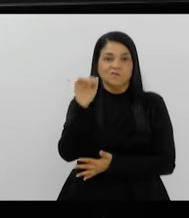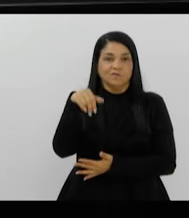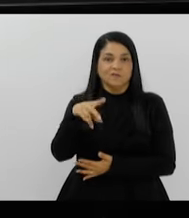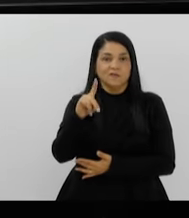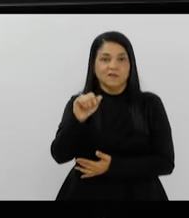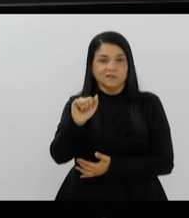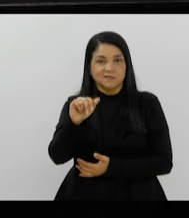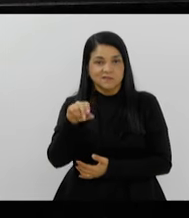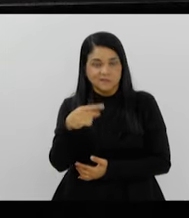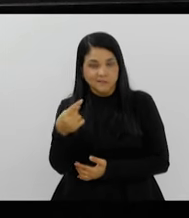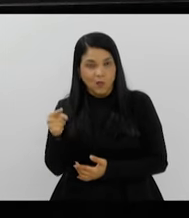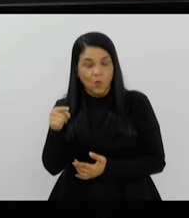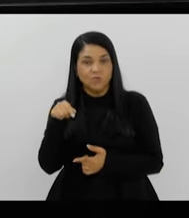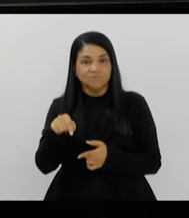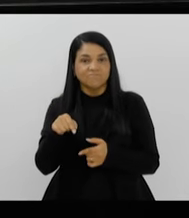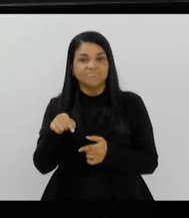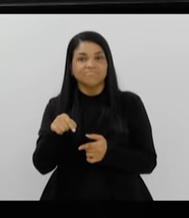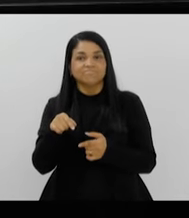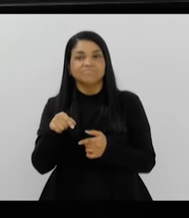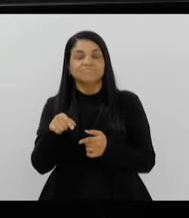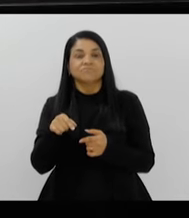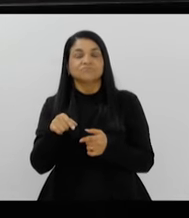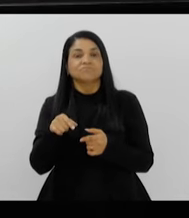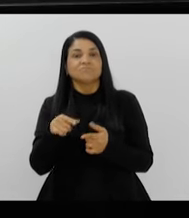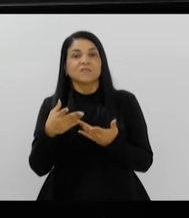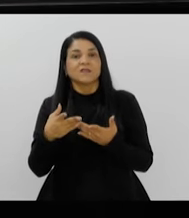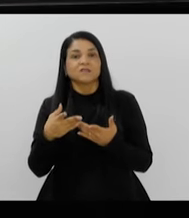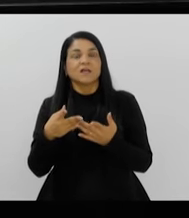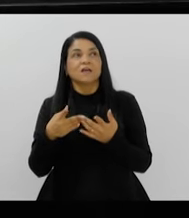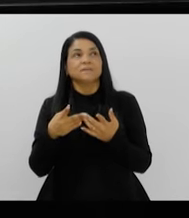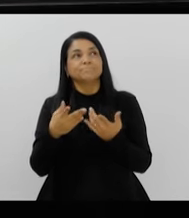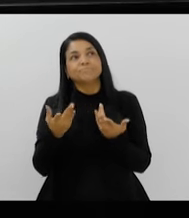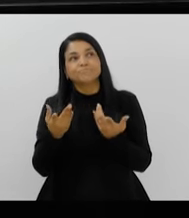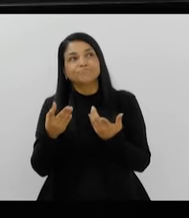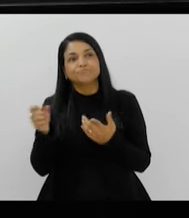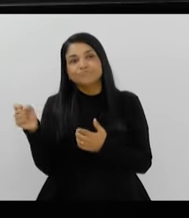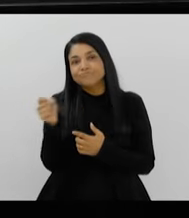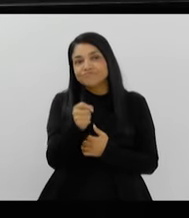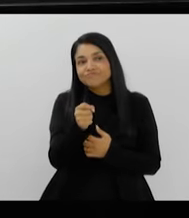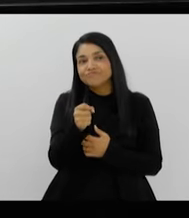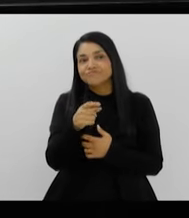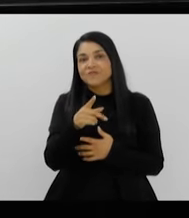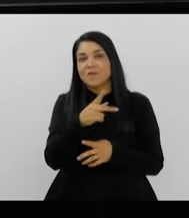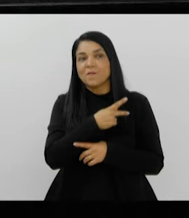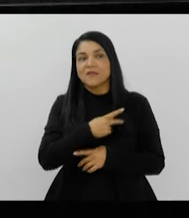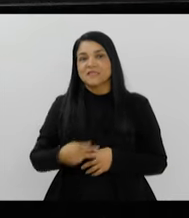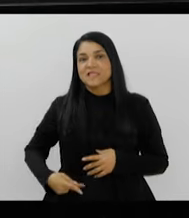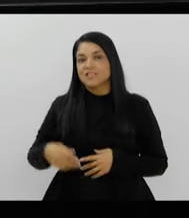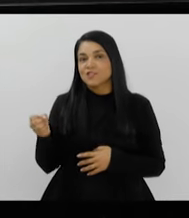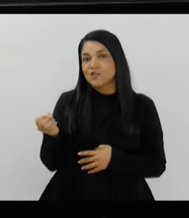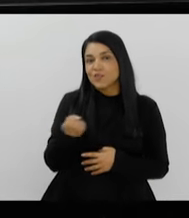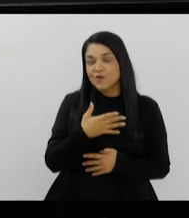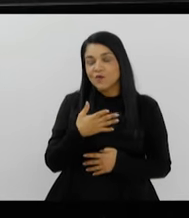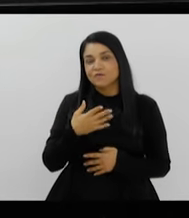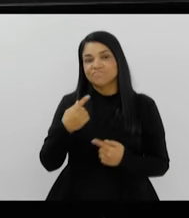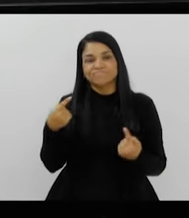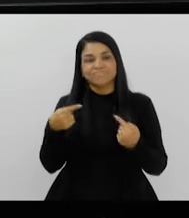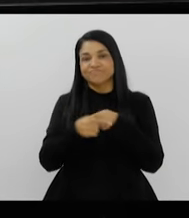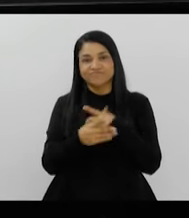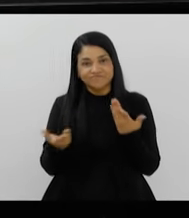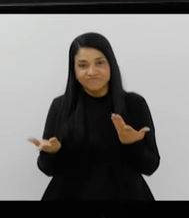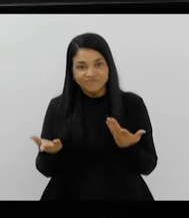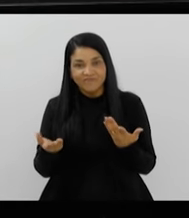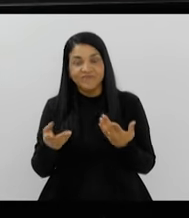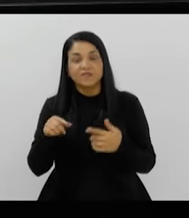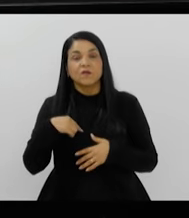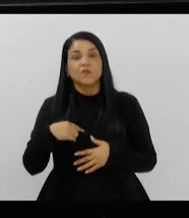a ser aparelhada para contemplar aliados deste governo. Até o ex-presidente da Firjan, o Eduardo